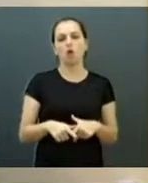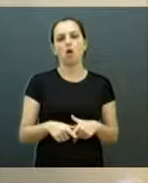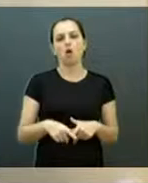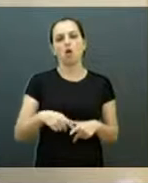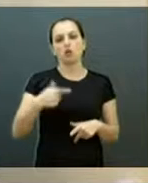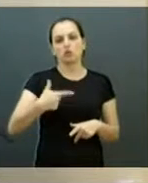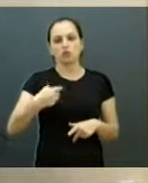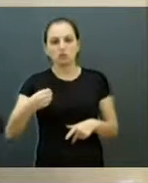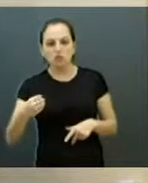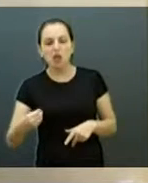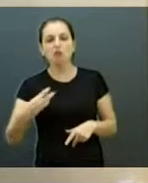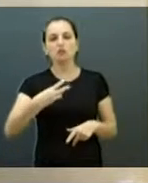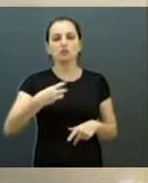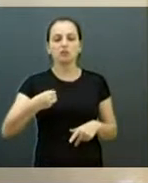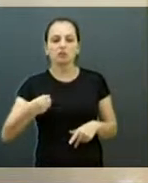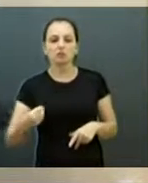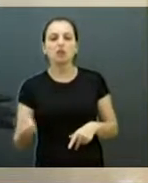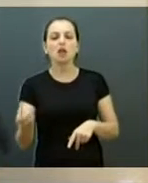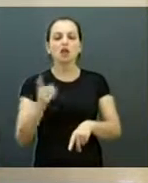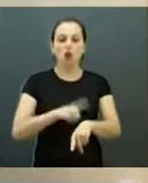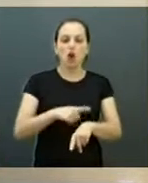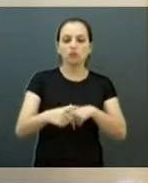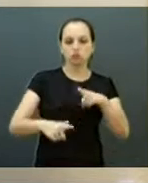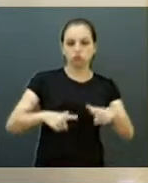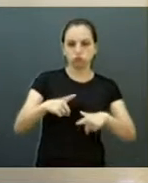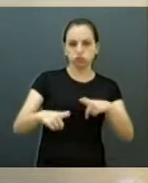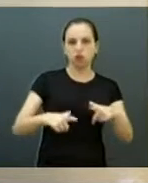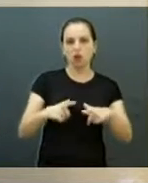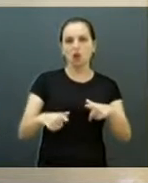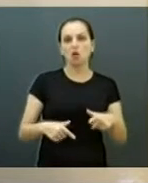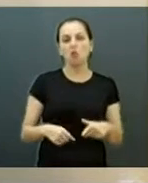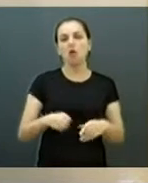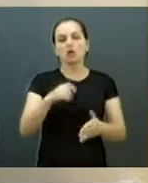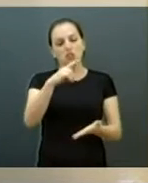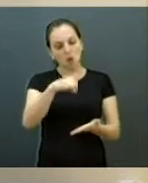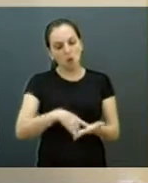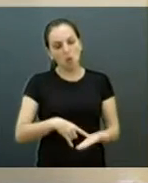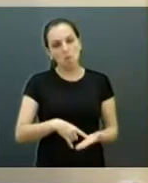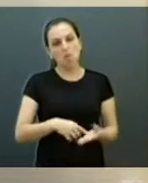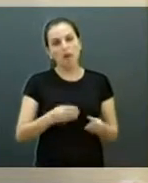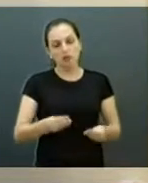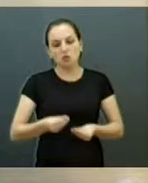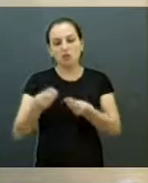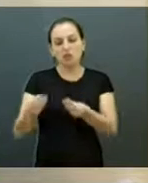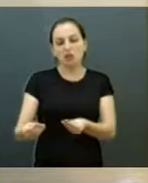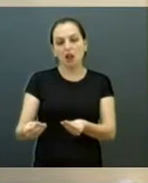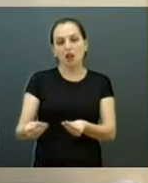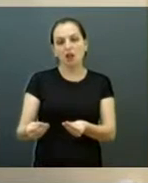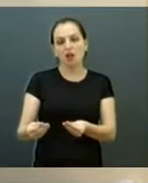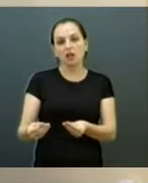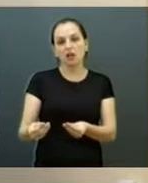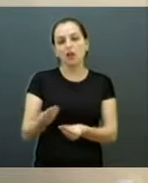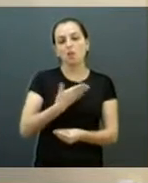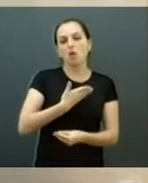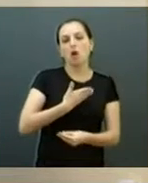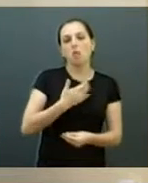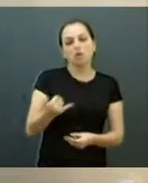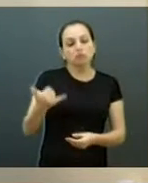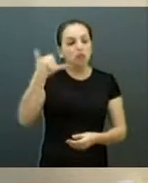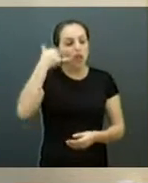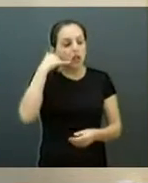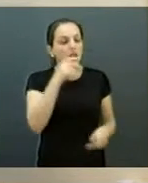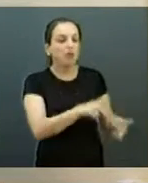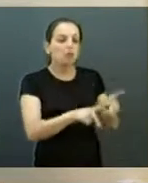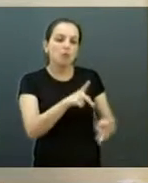que quando quatro falta no plantão da testado o outro aquele médico trabalhou sozinho dia e vai lá liga pra ele pra população